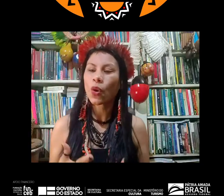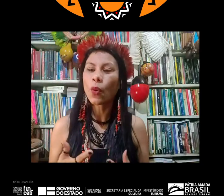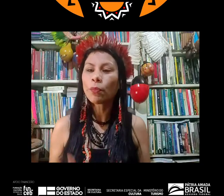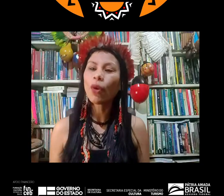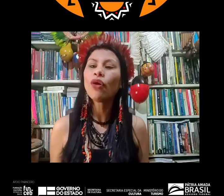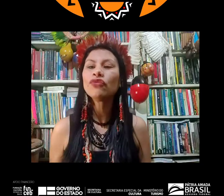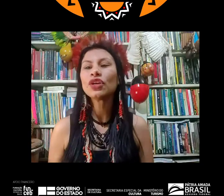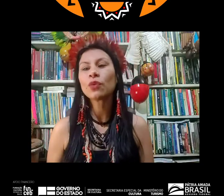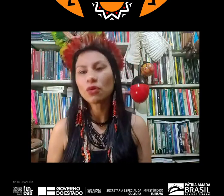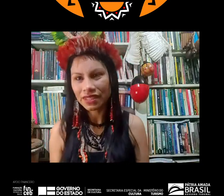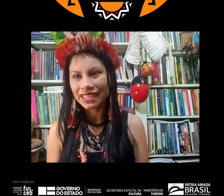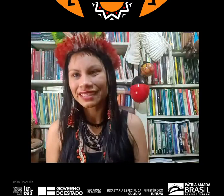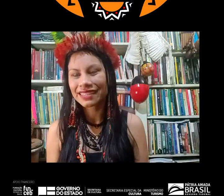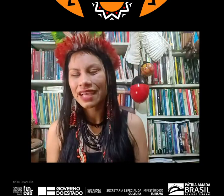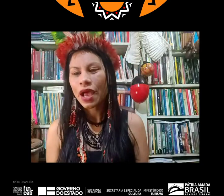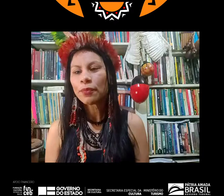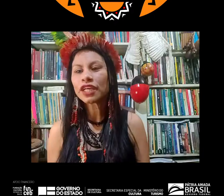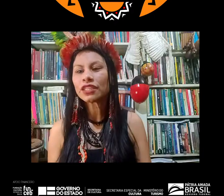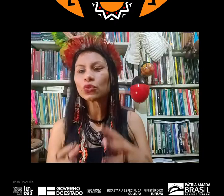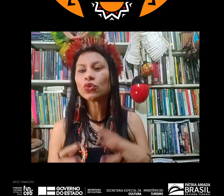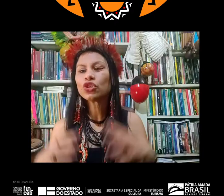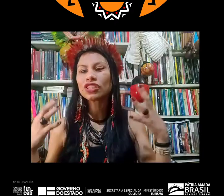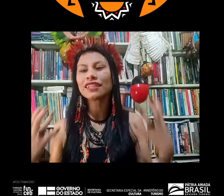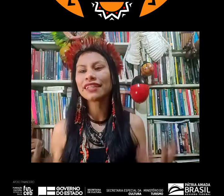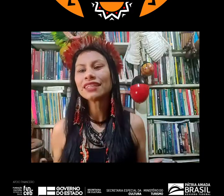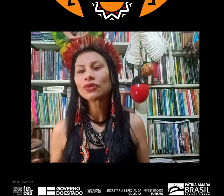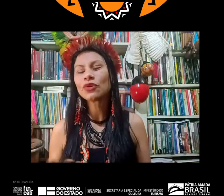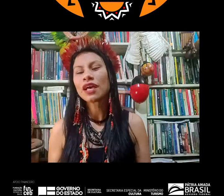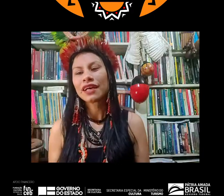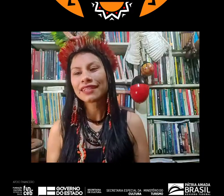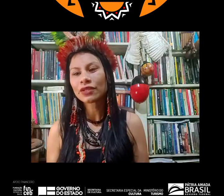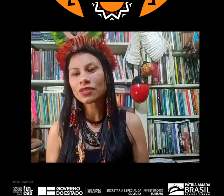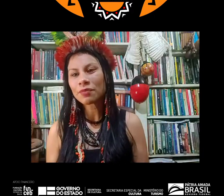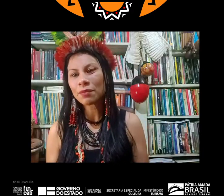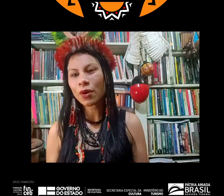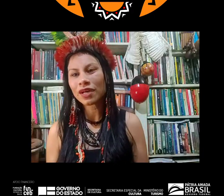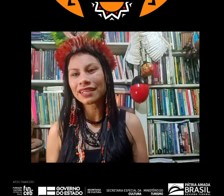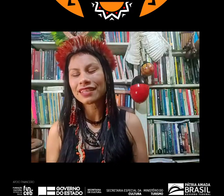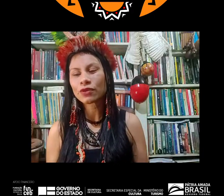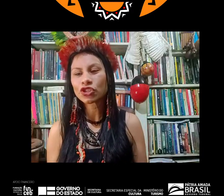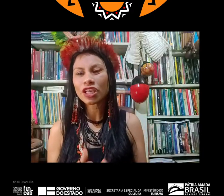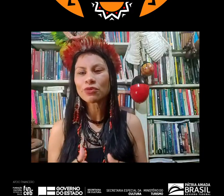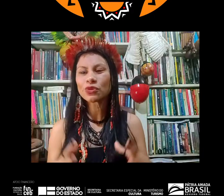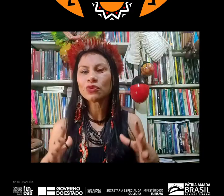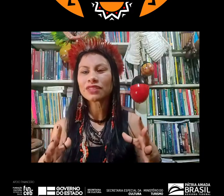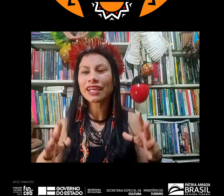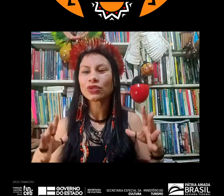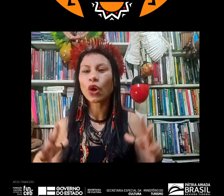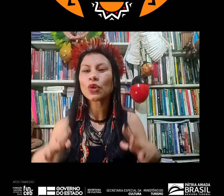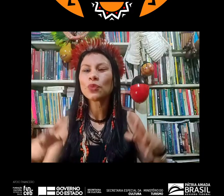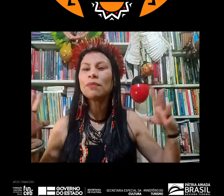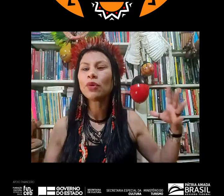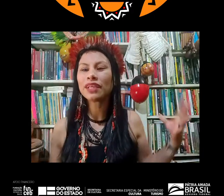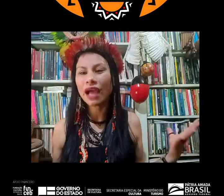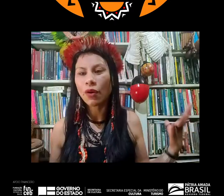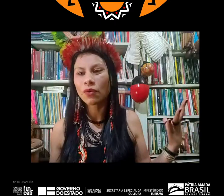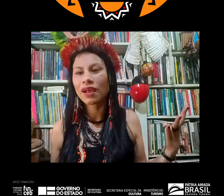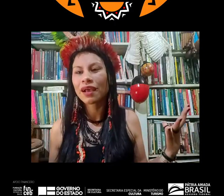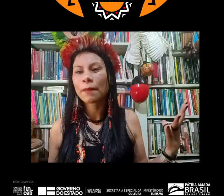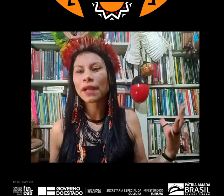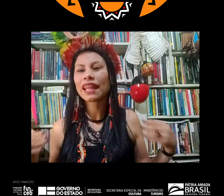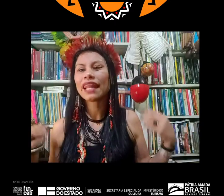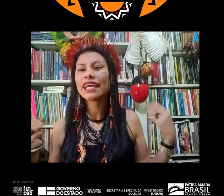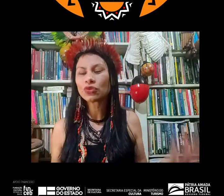relação com o povo e com a aldeia, porque tudo está dentro da nossa memória. Nós temos um território